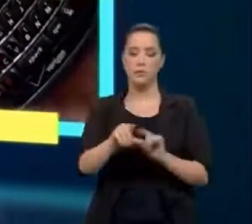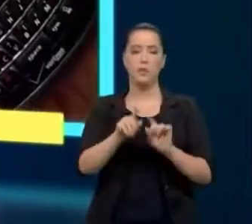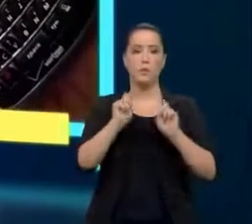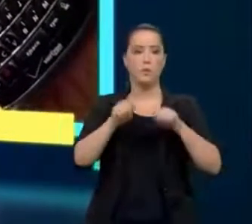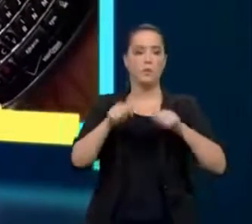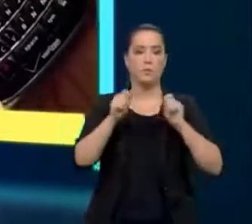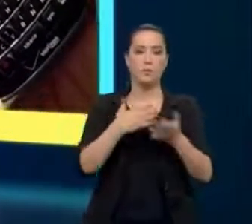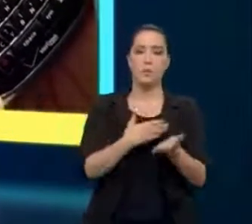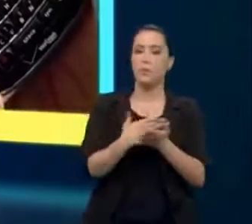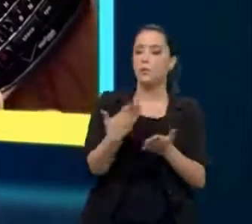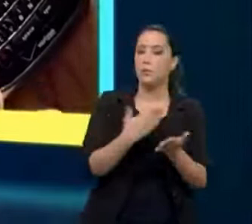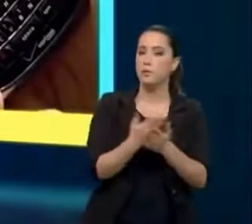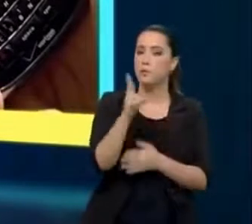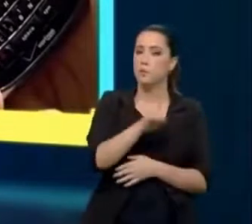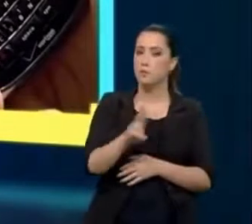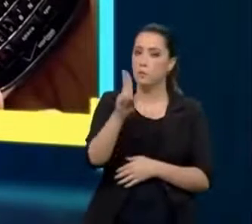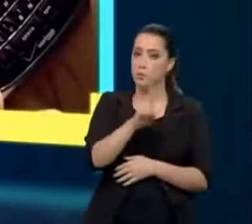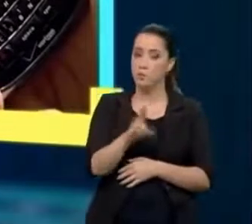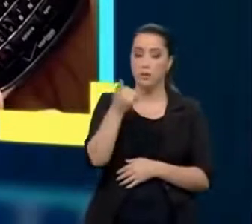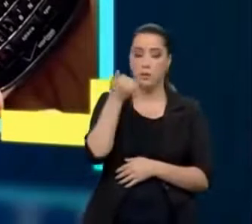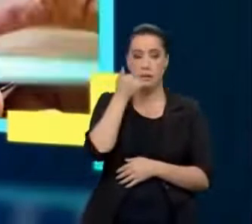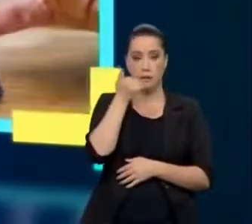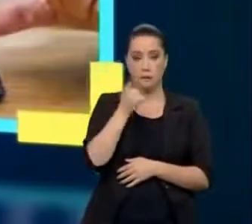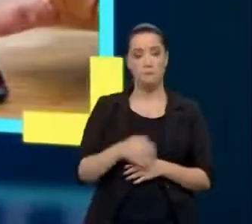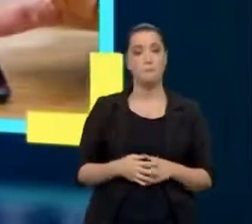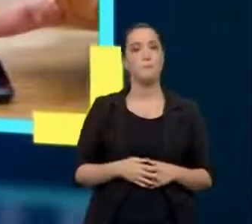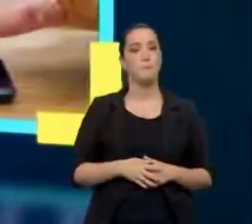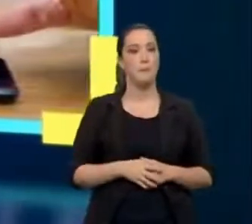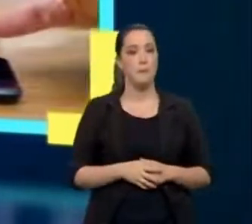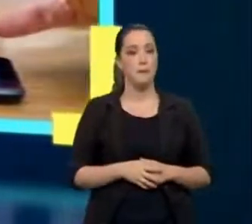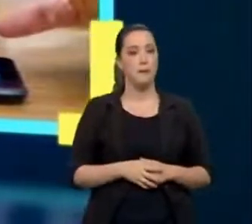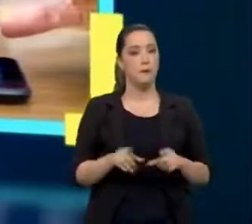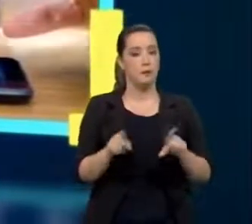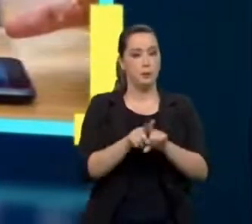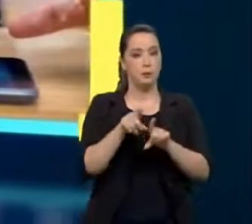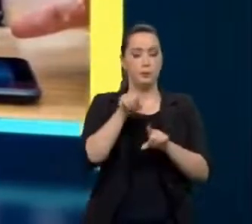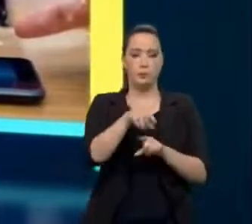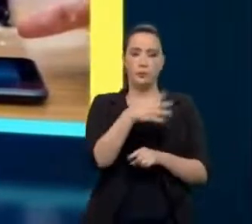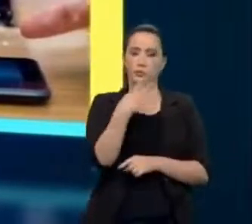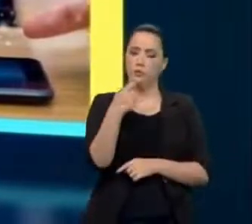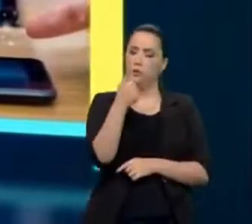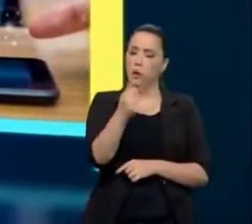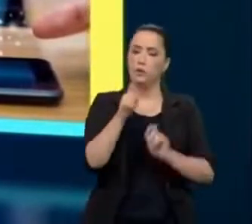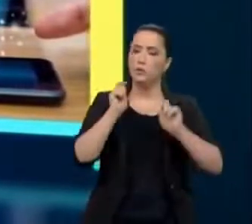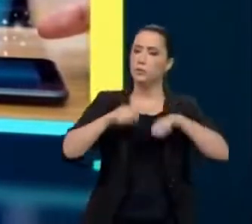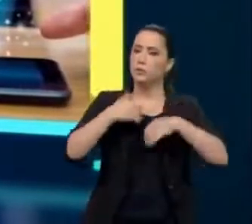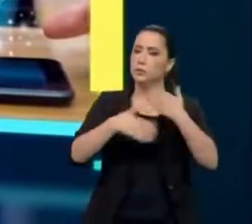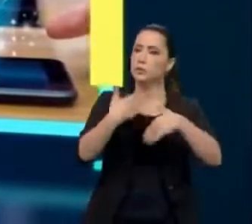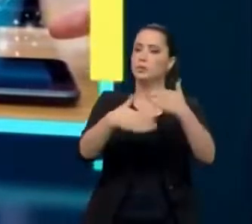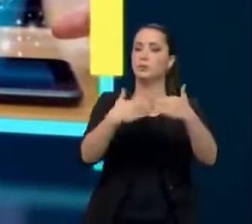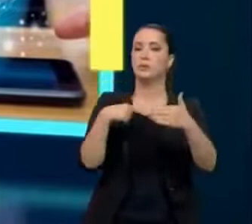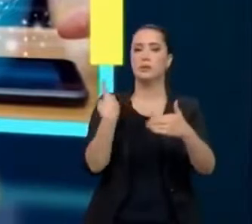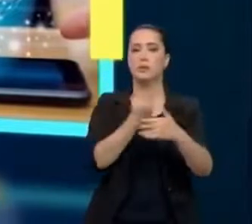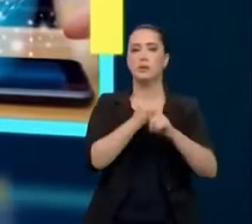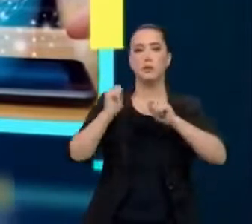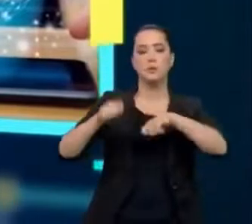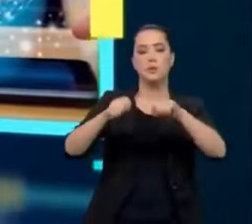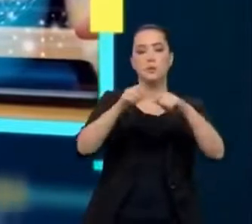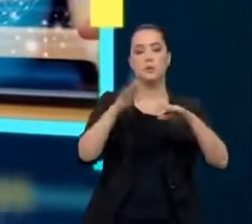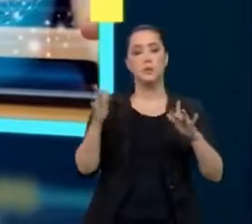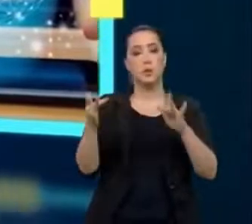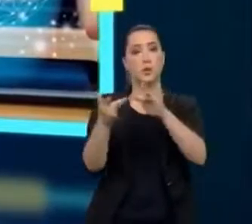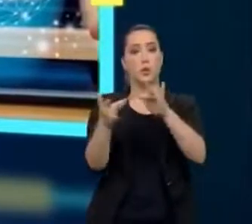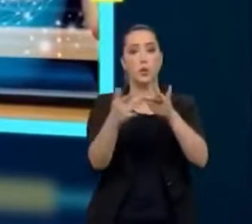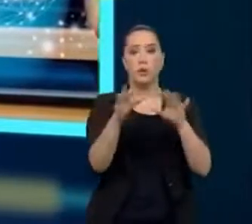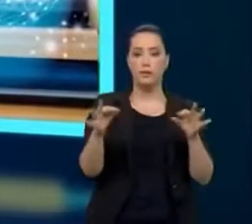o início do acesso móvel à internet. A 4G acelerou ainda mais a nossa forma de se